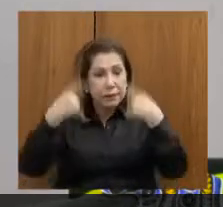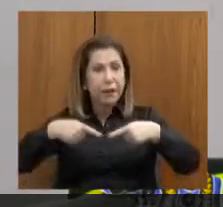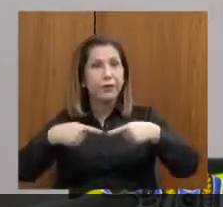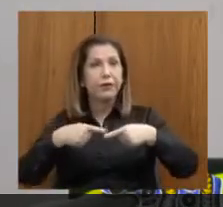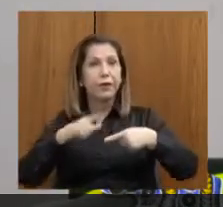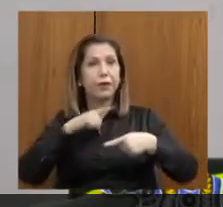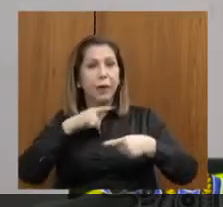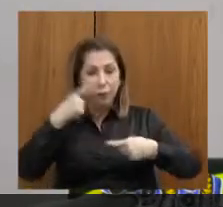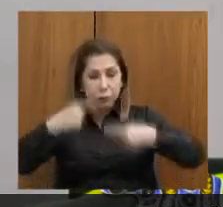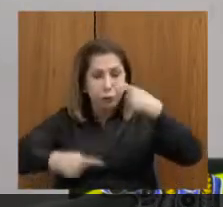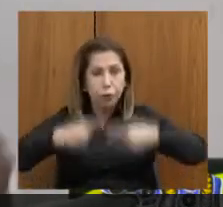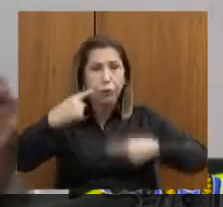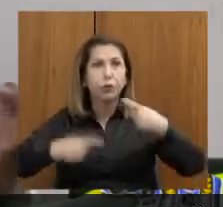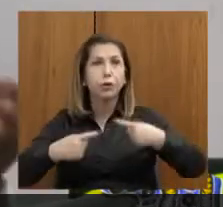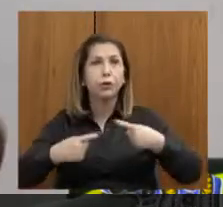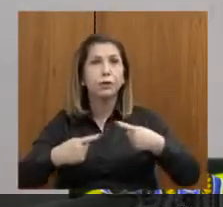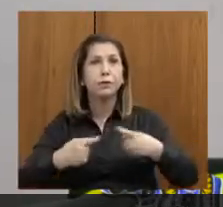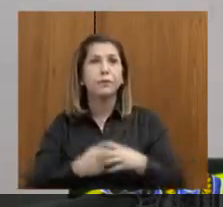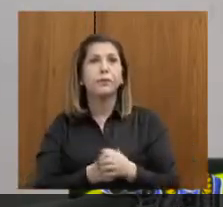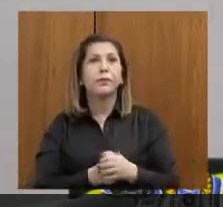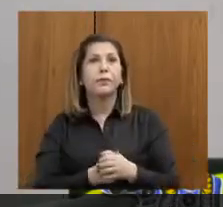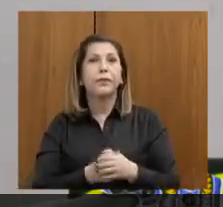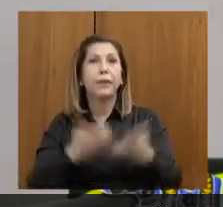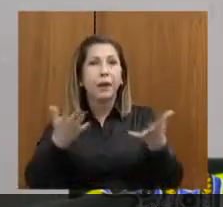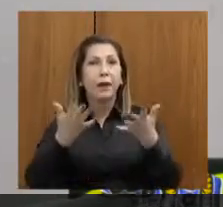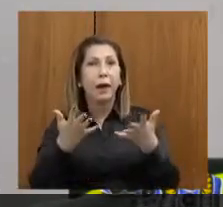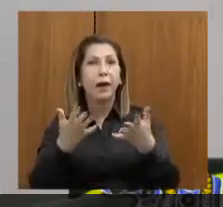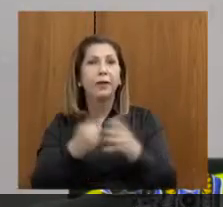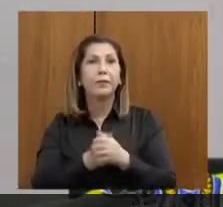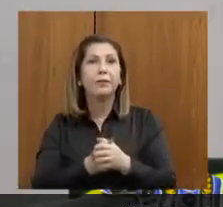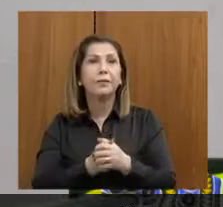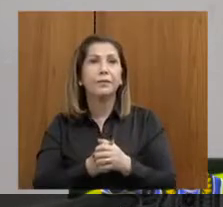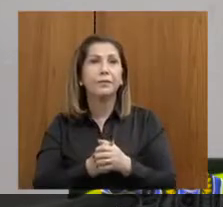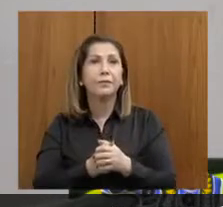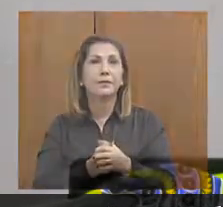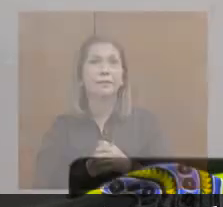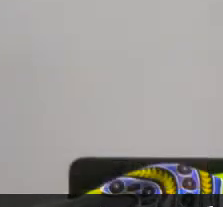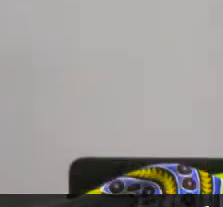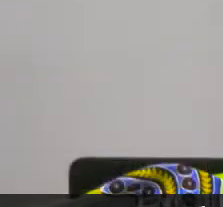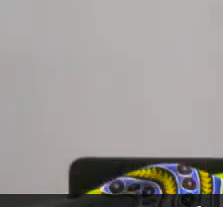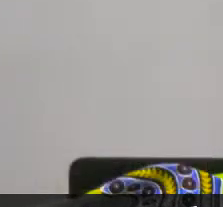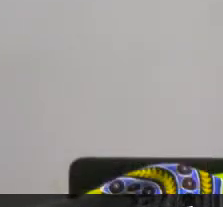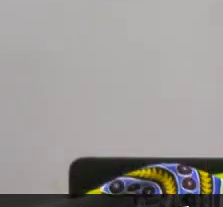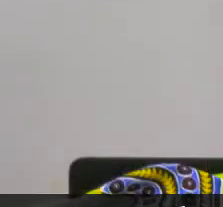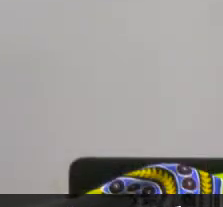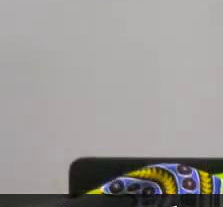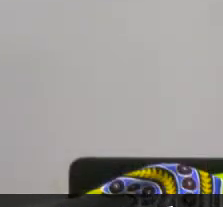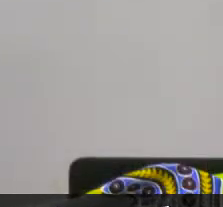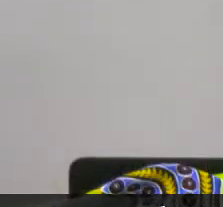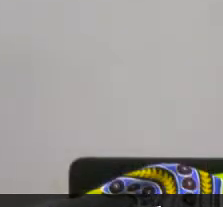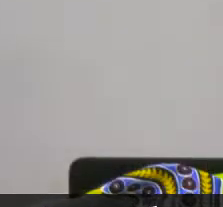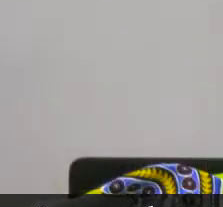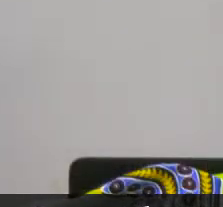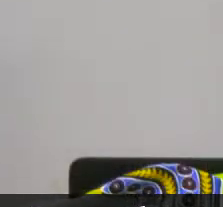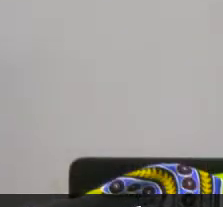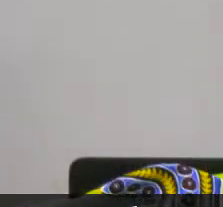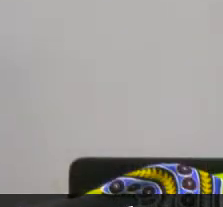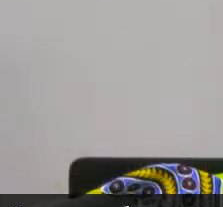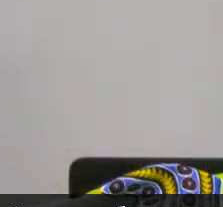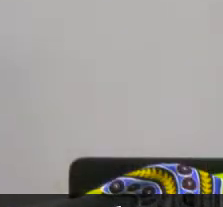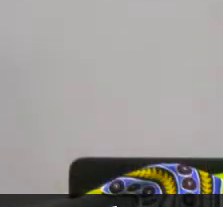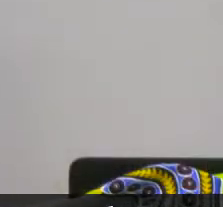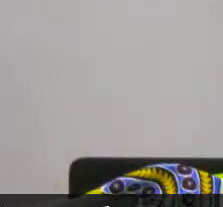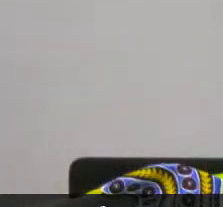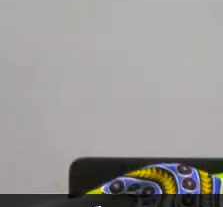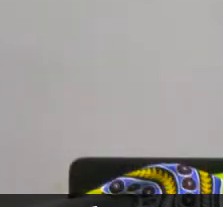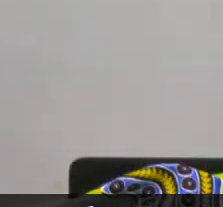é discutir E aí eu quero convoca provocar os dois os